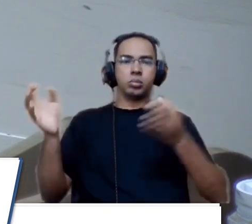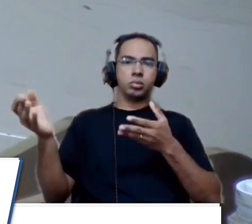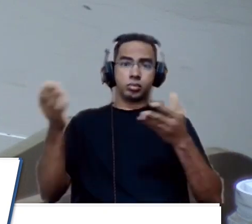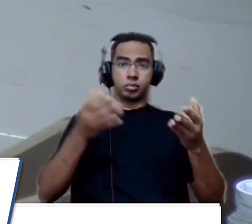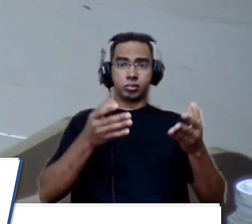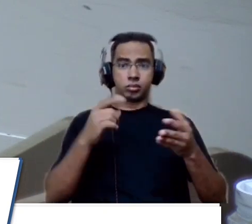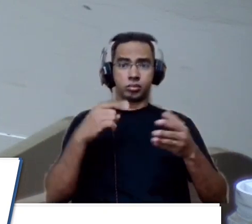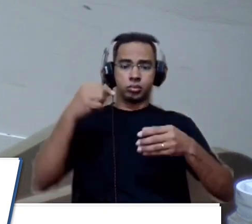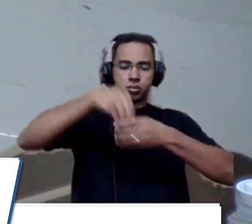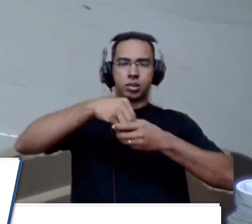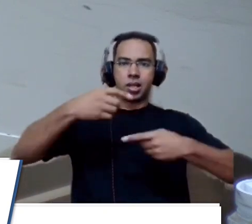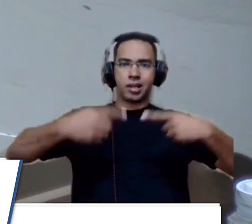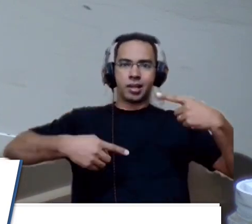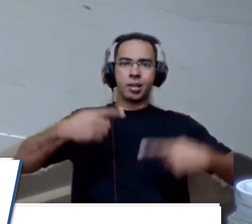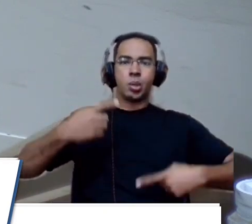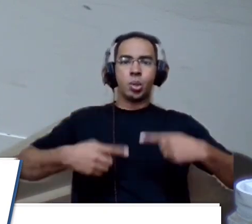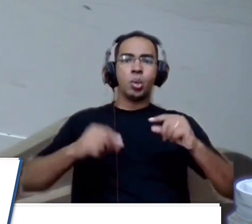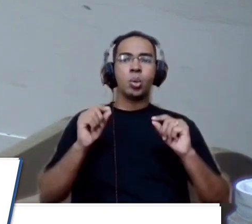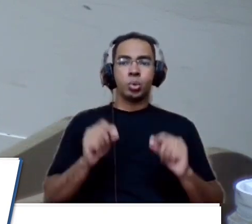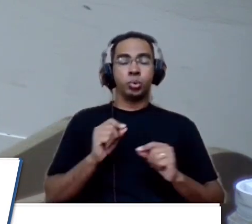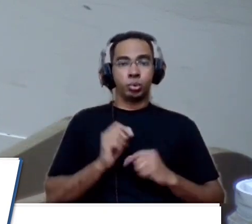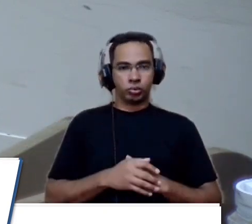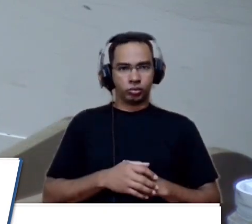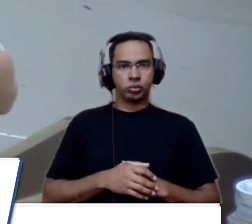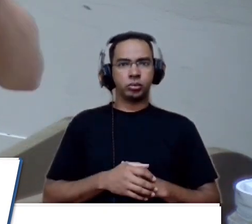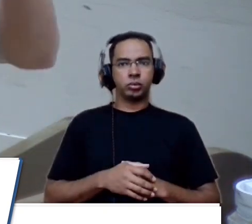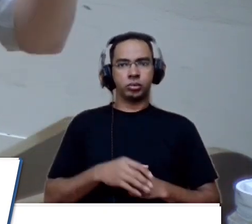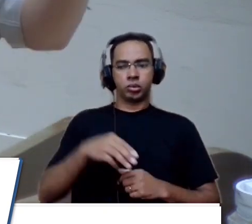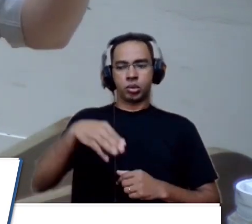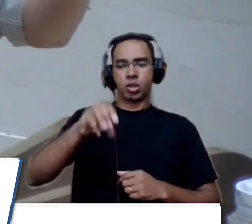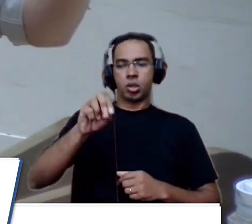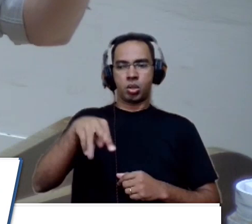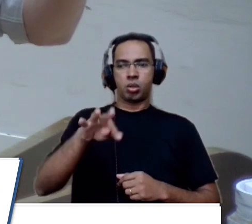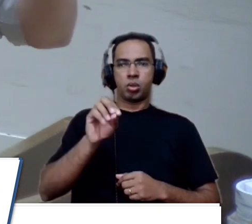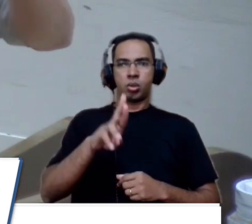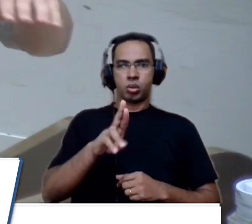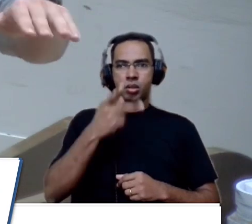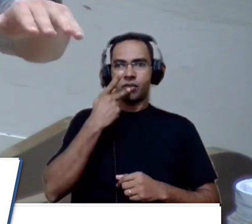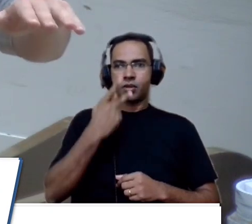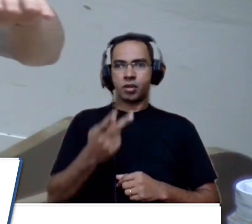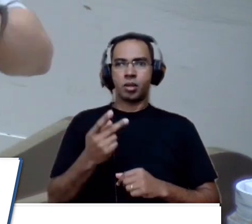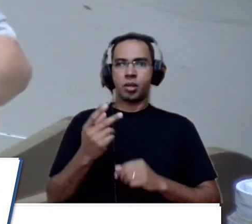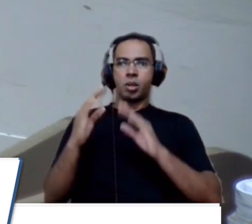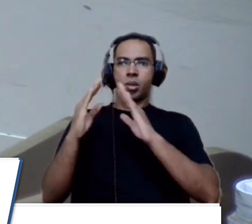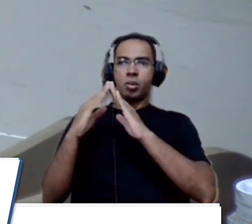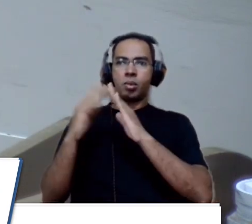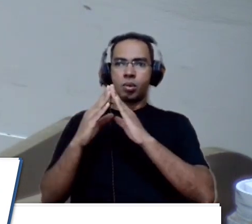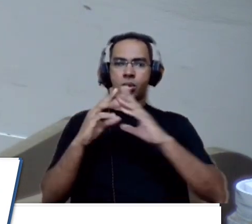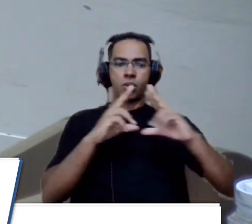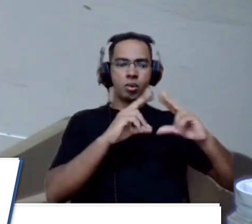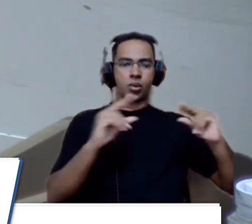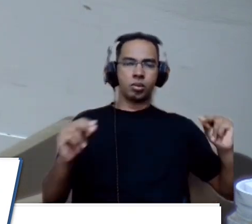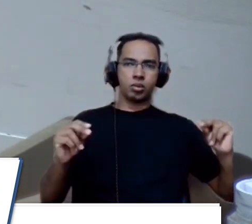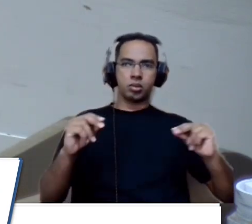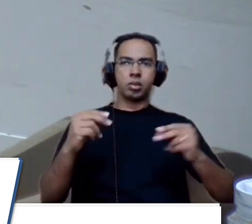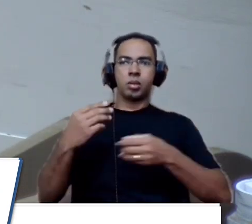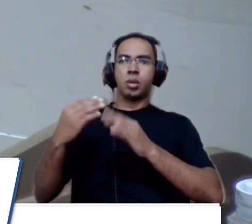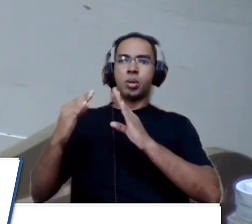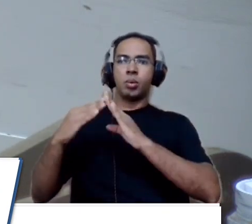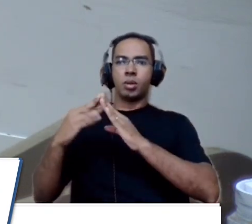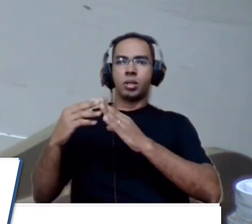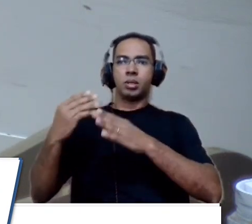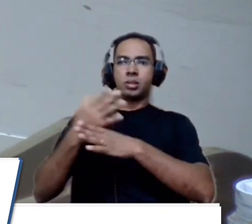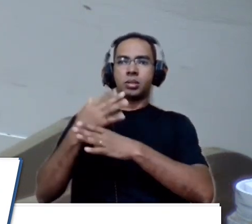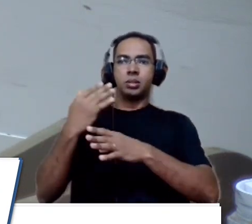política, tem uma frase do Montoro que ele fala que as pessoas não moram em Brasília nem nos estados, eles moram nas cidades. E eles